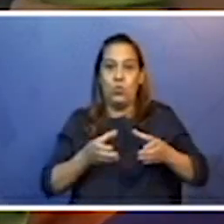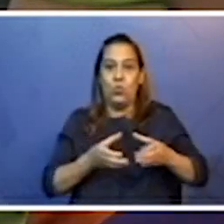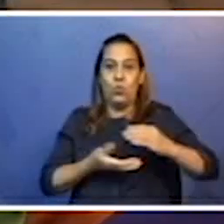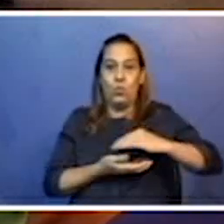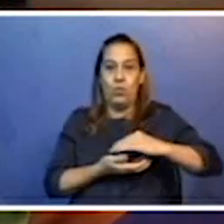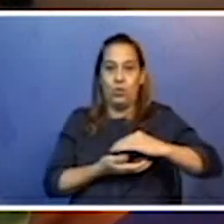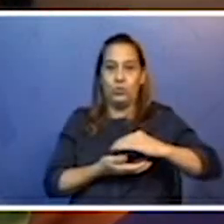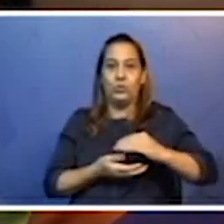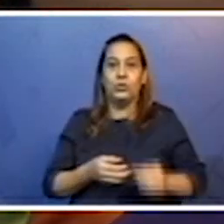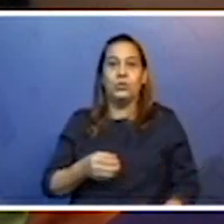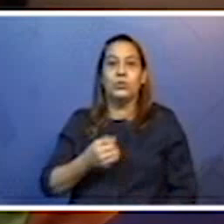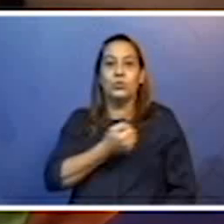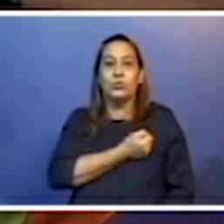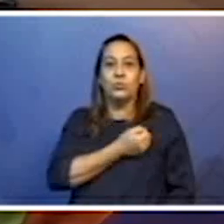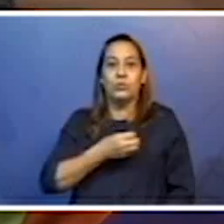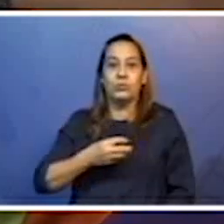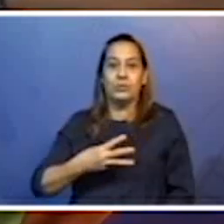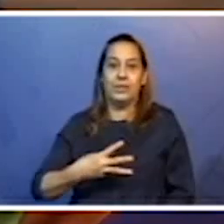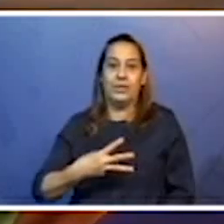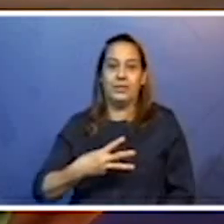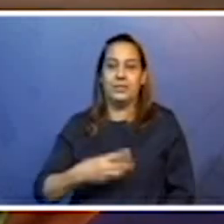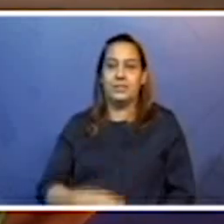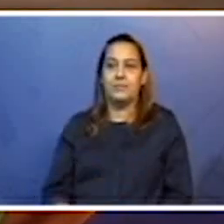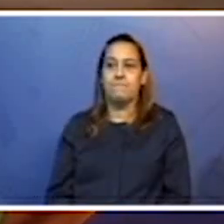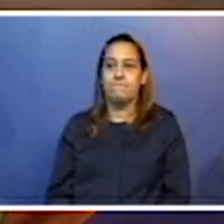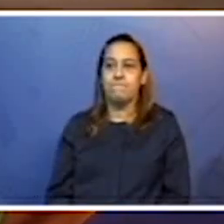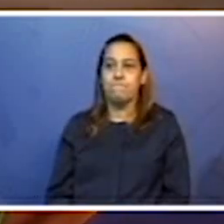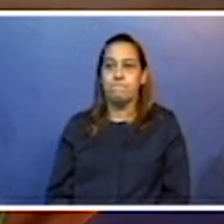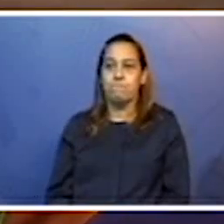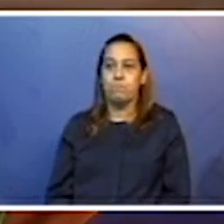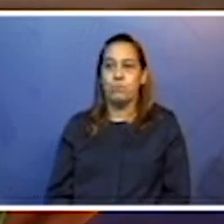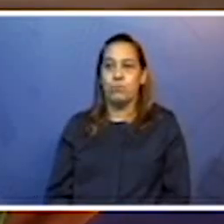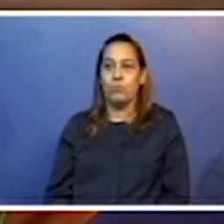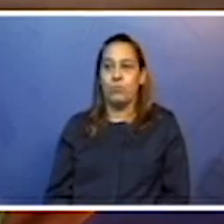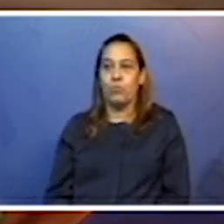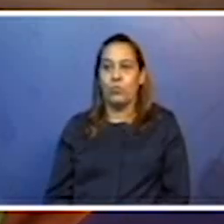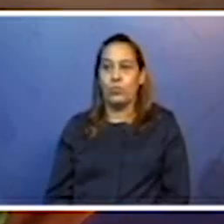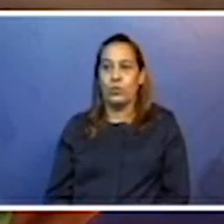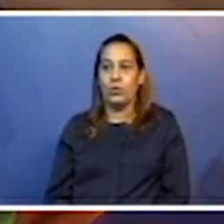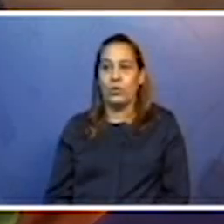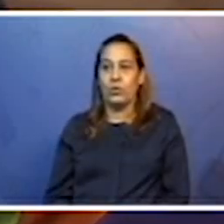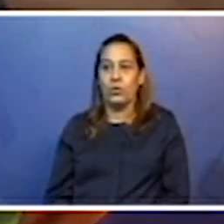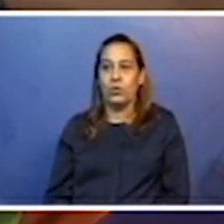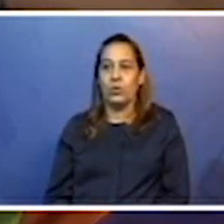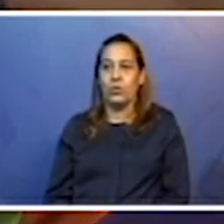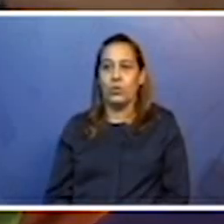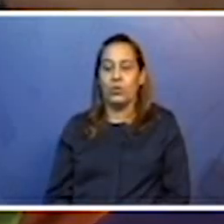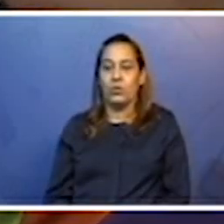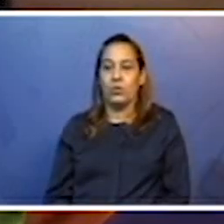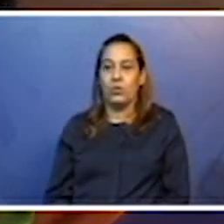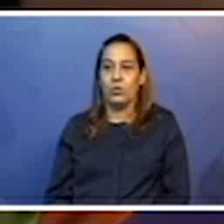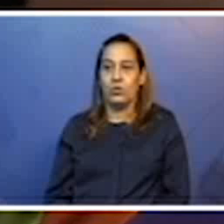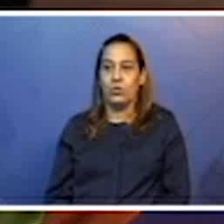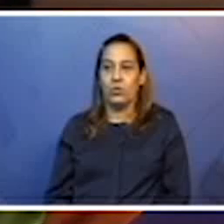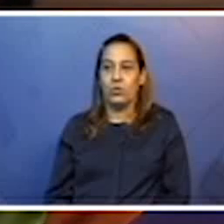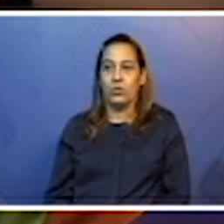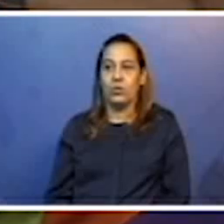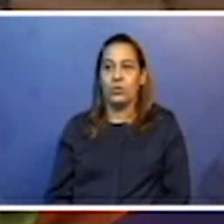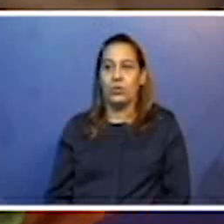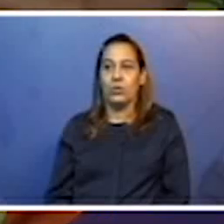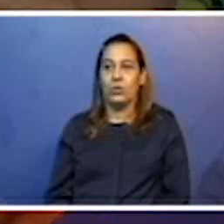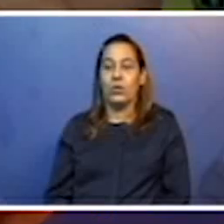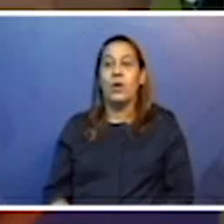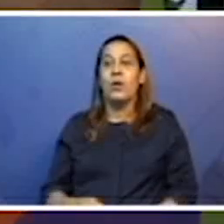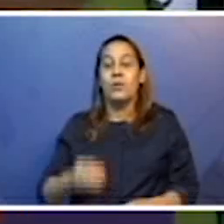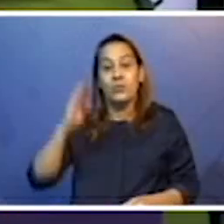5 pote 3. Então, eu preciso de 10 potes 2 e 5 potes 3. Deu para entender?